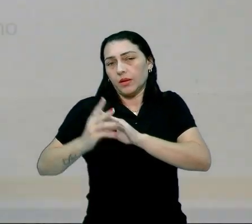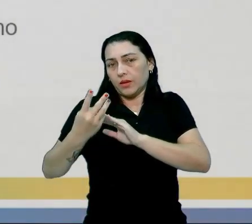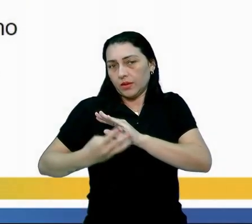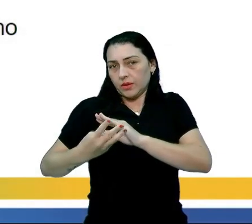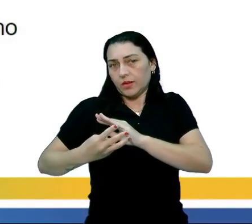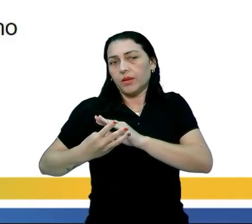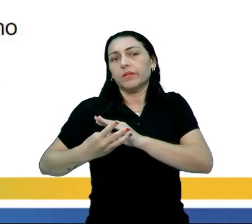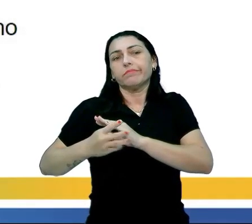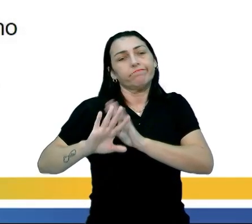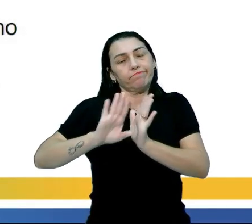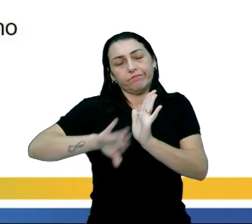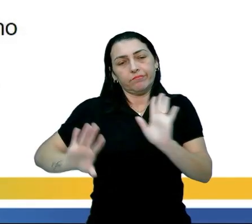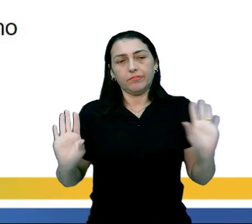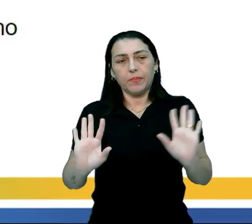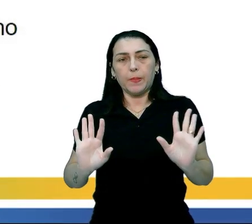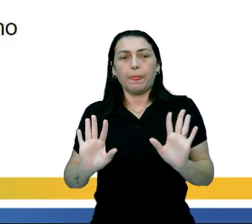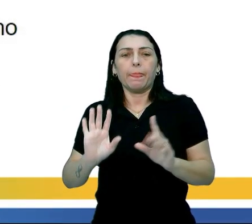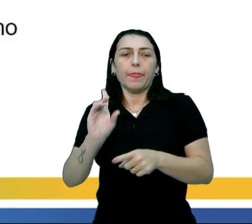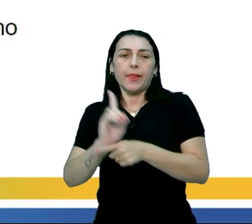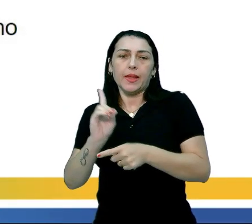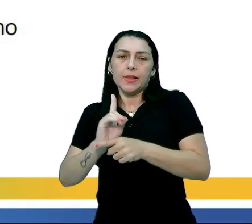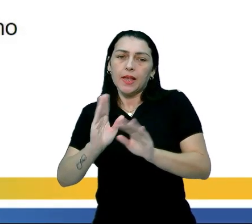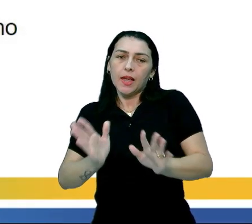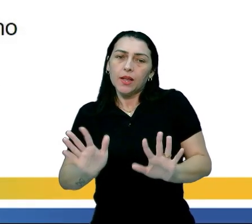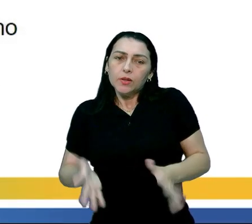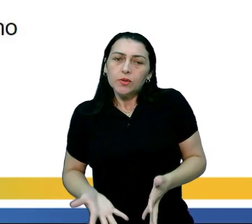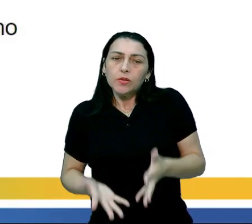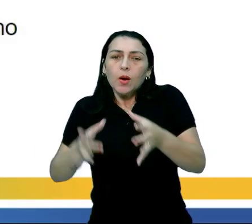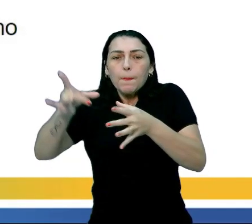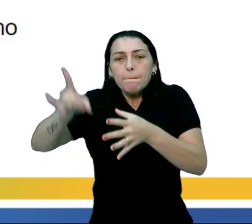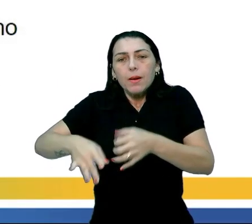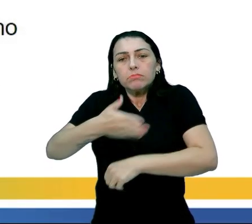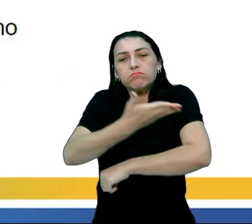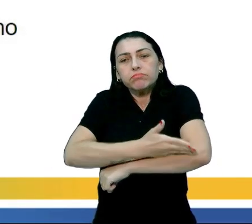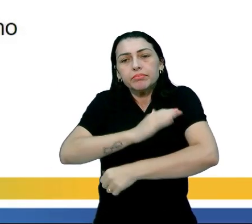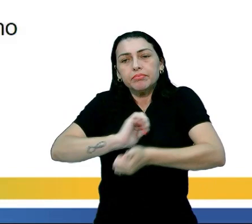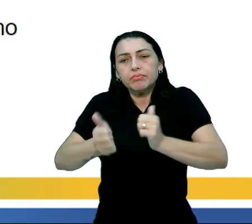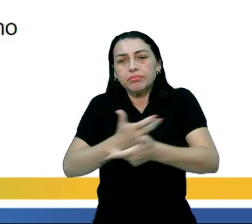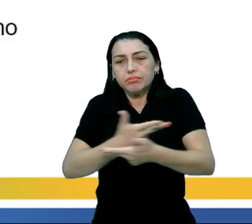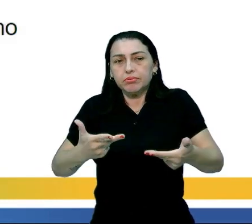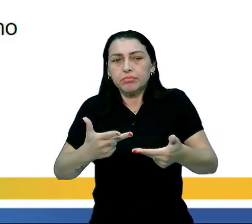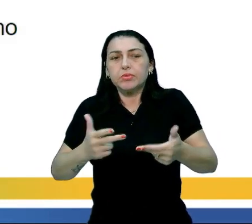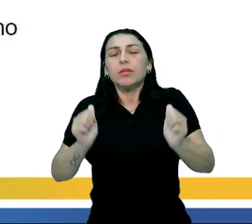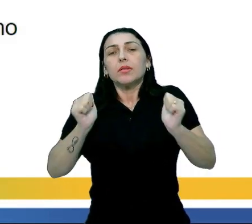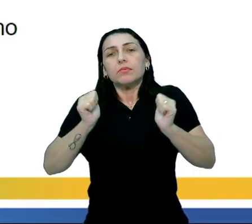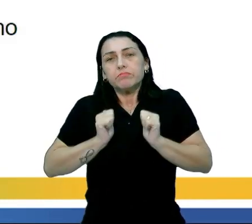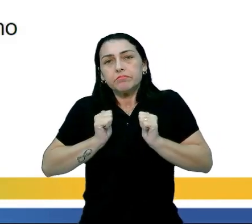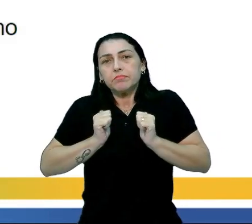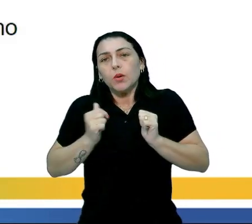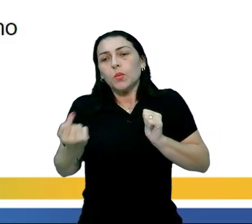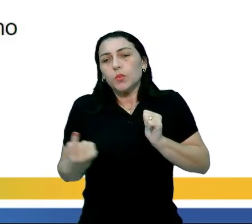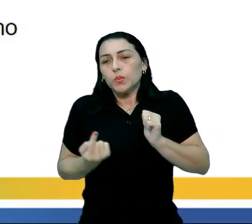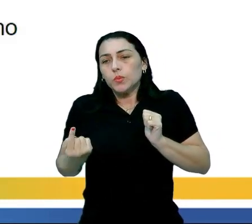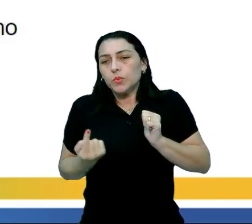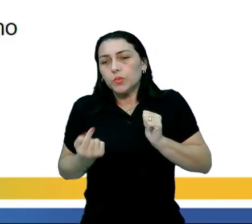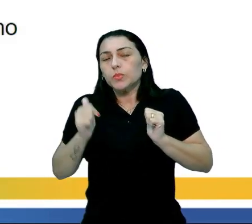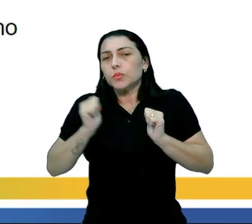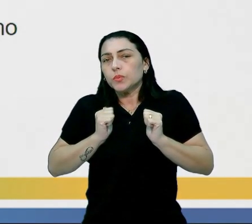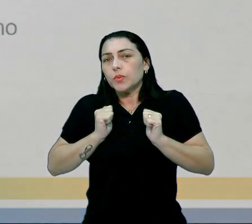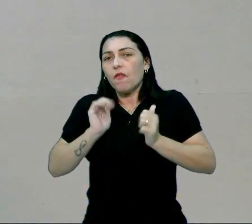questão distratora. Alternativa D, incentiva o abandono das práticas esportivas, além do sedentarismo, o direcionamento